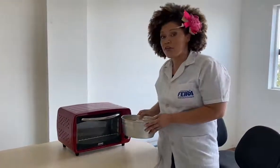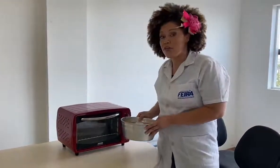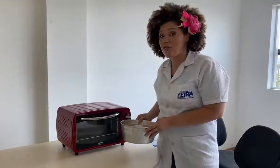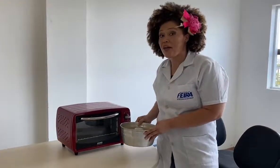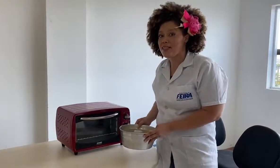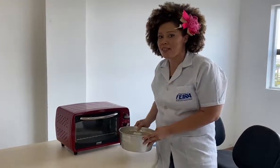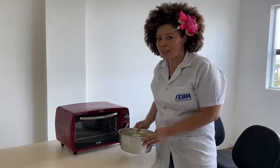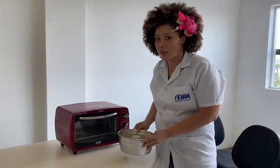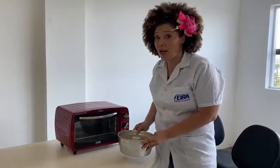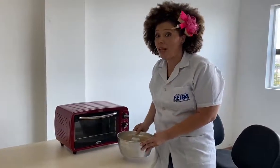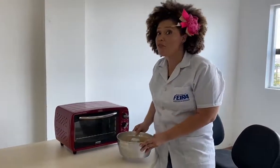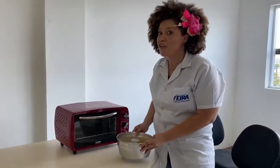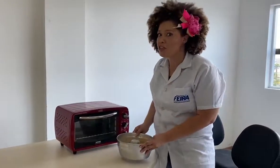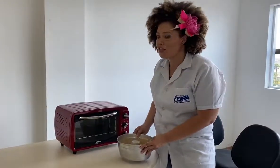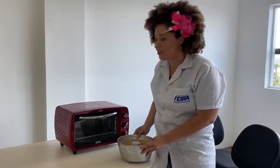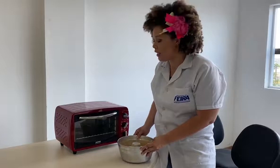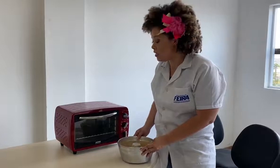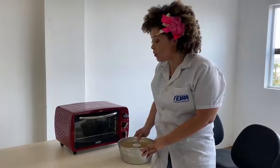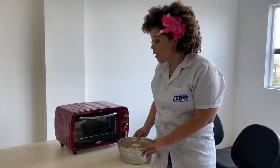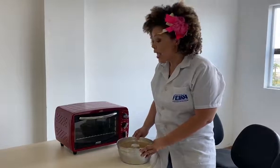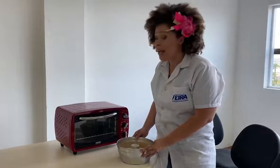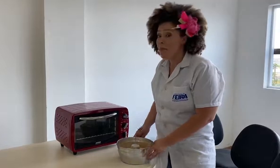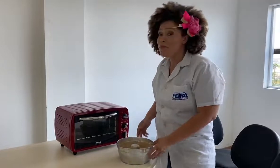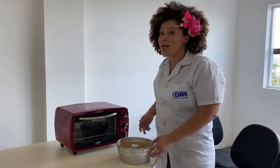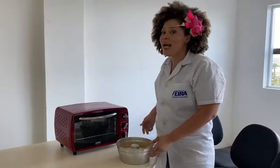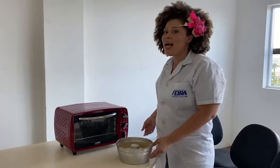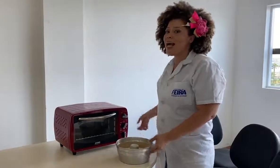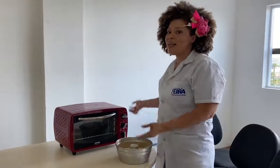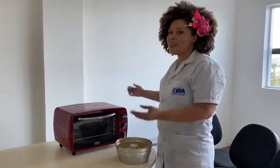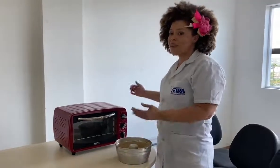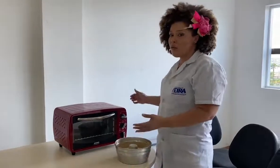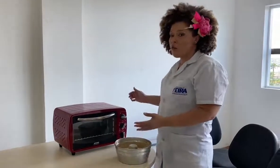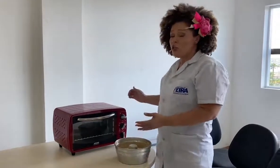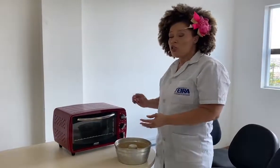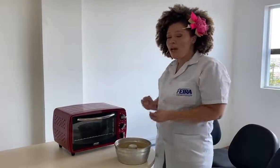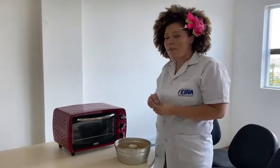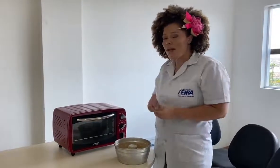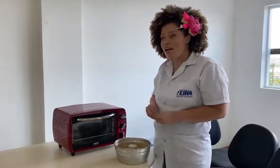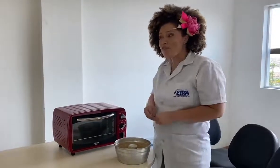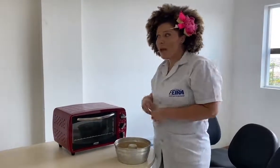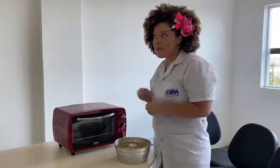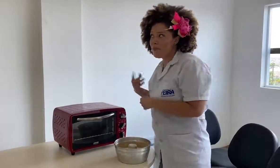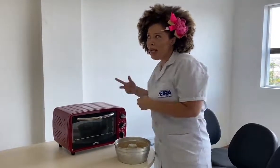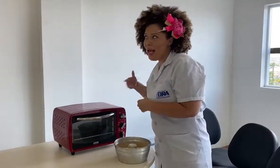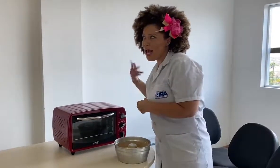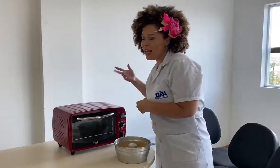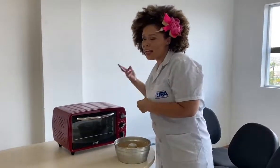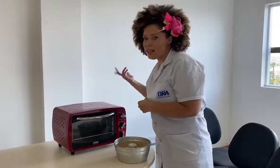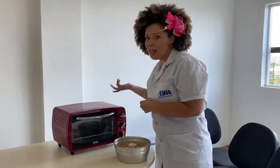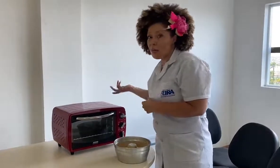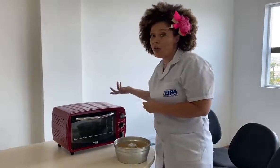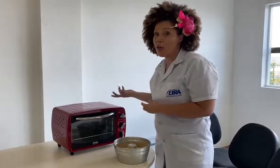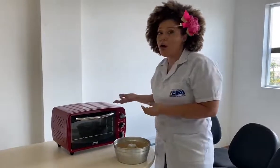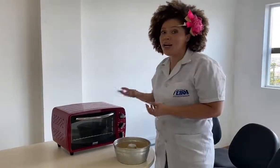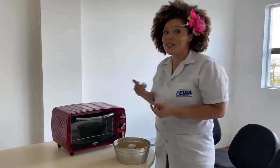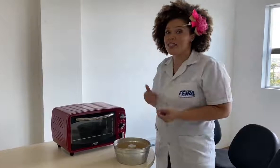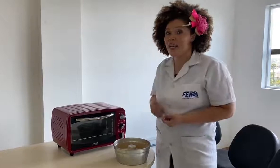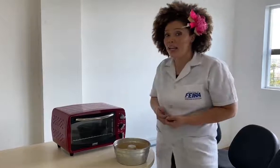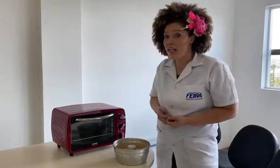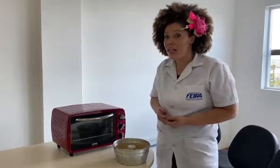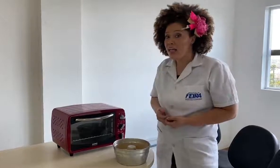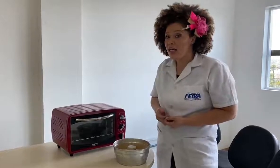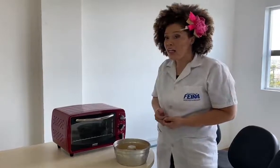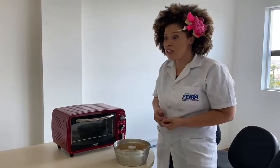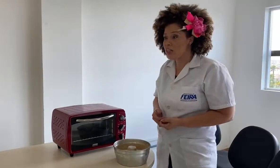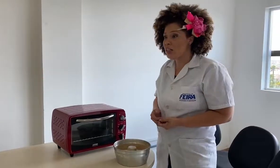aqui, o que, é que ela vai fazer? Né? O que, é que ela fez, na verdade? Ela pré-aqueceu. Se a palavra é pré-aquecer, porque eu aqueci